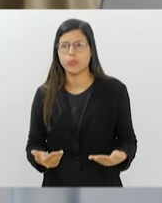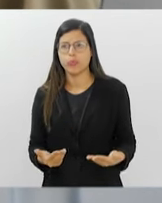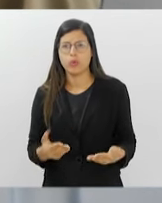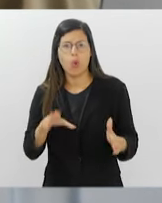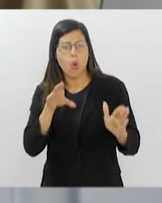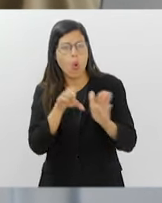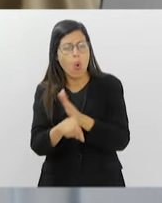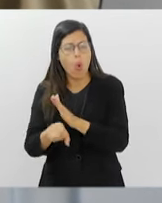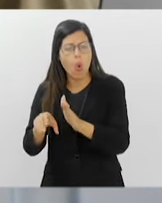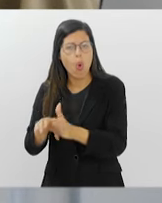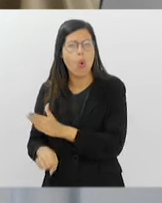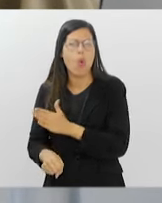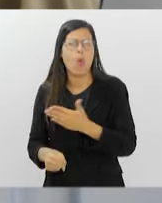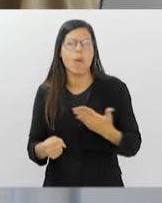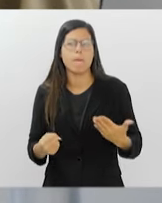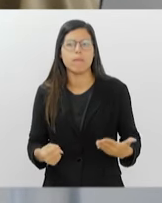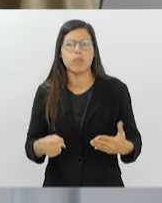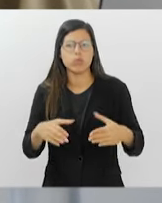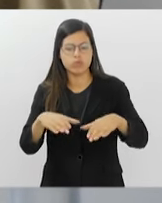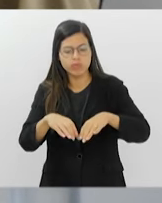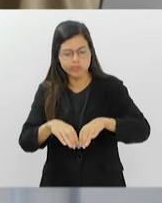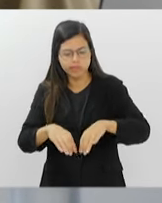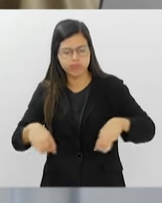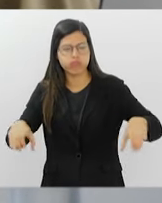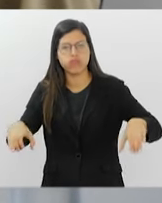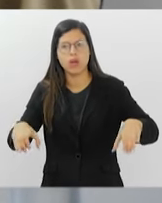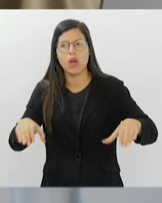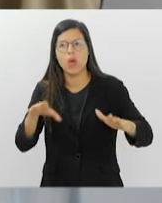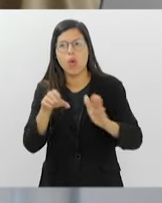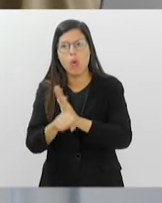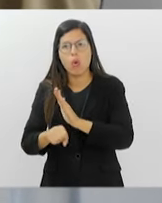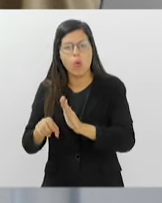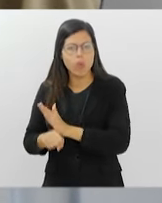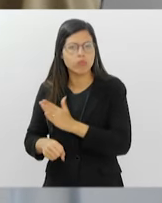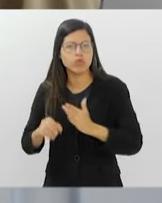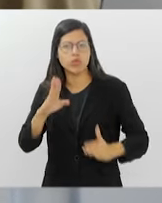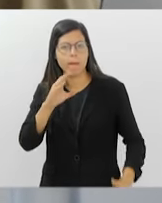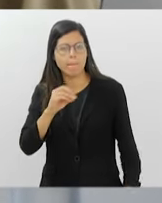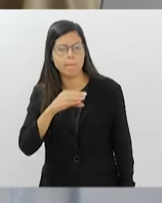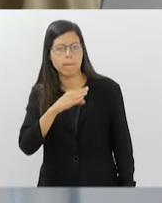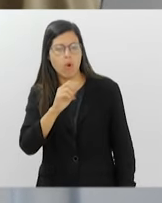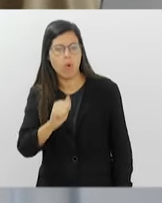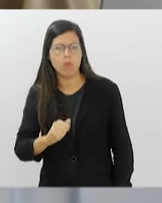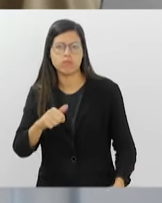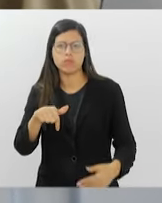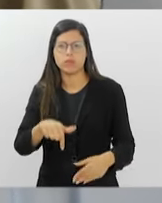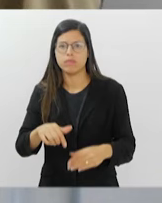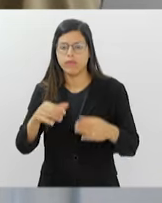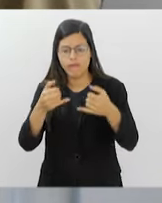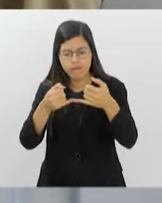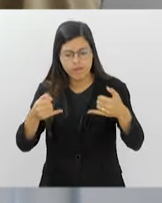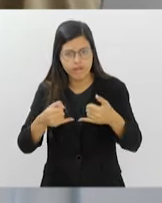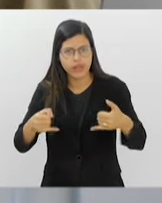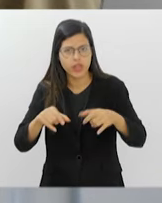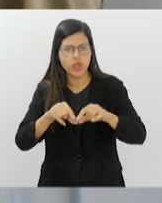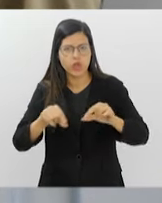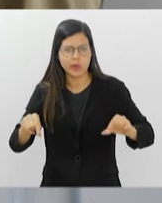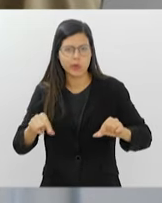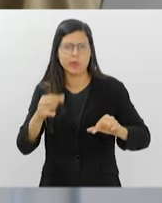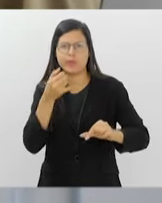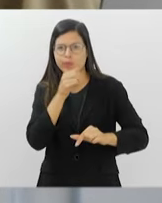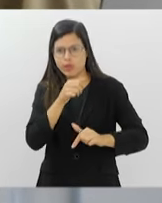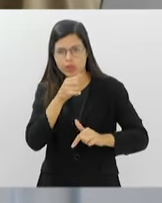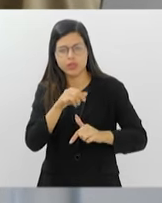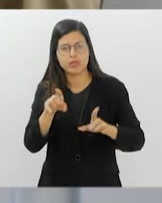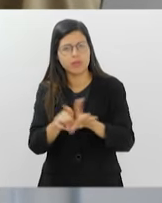furto de de de tubulações furto de bombas furto de então a cada do anos eles